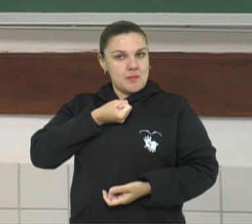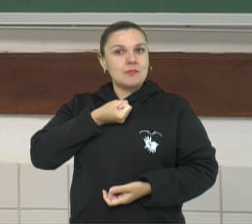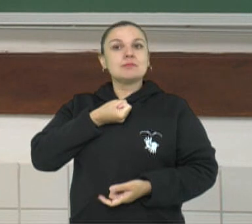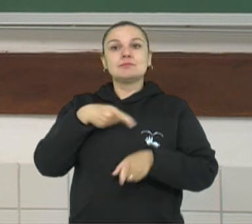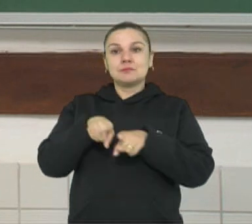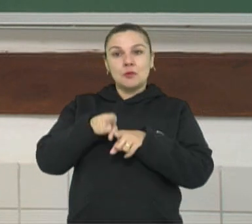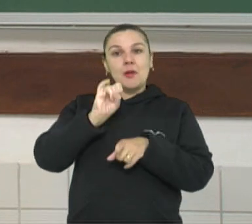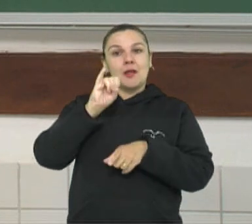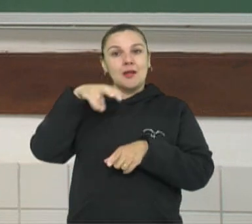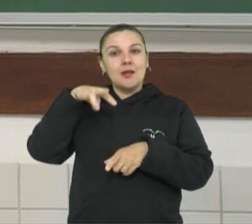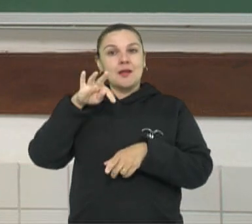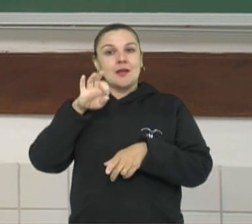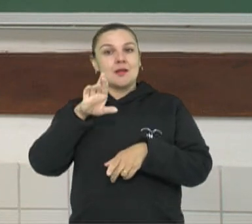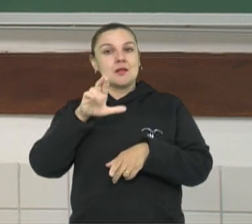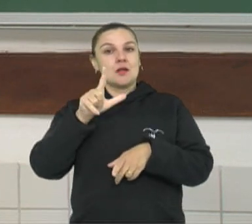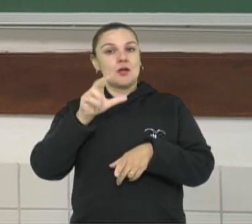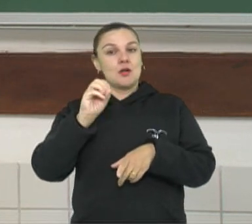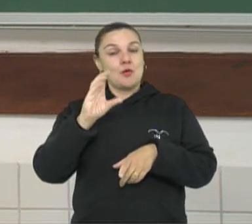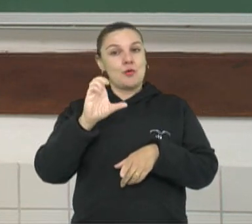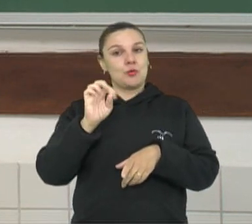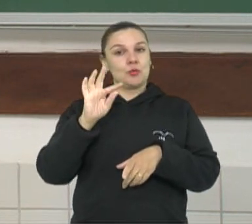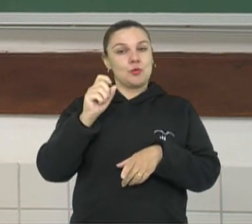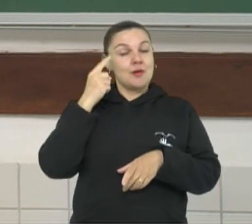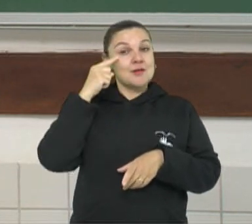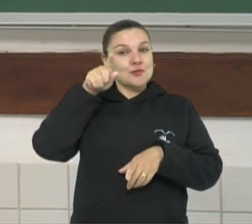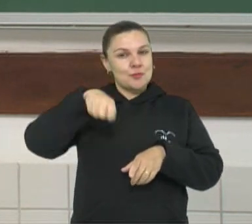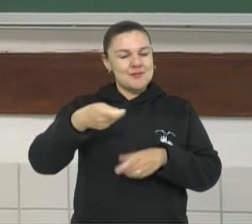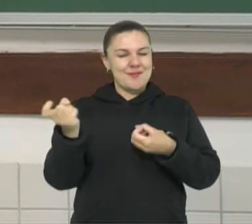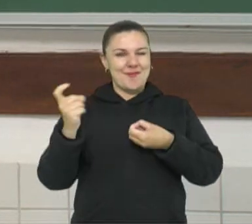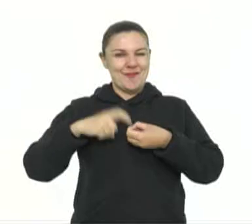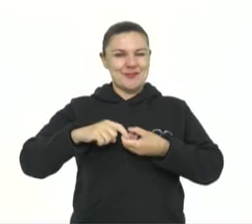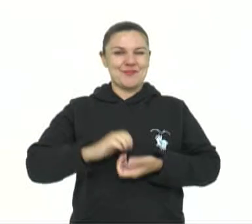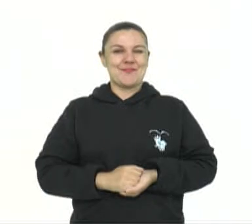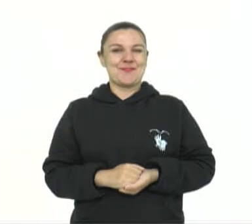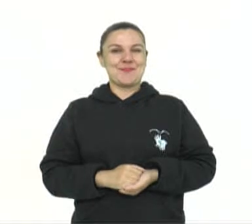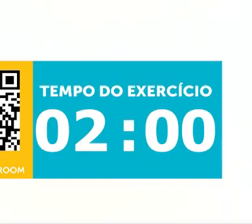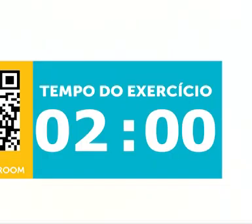Então é nesse aspecto que você tem que pensar. Volto já.